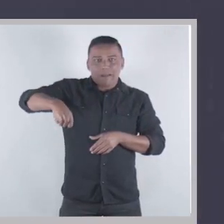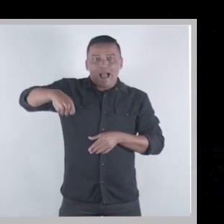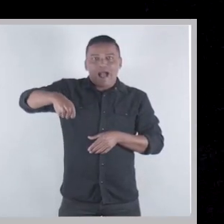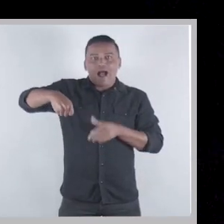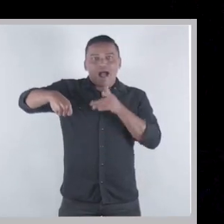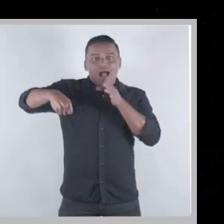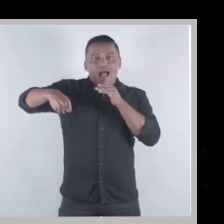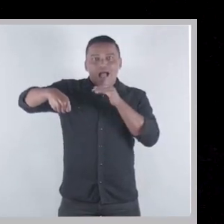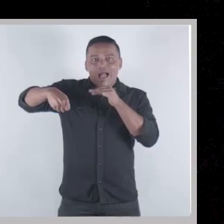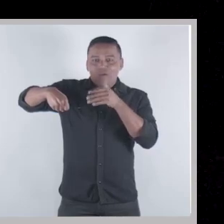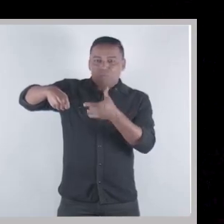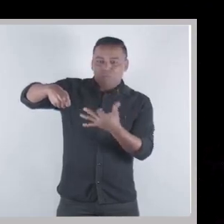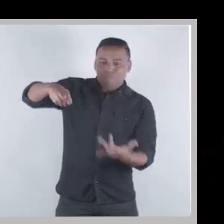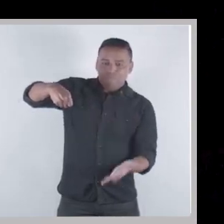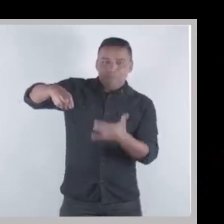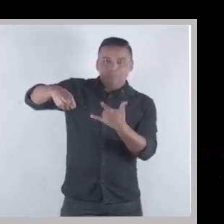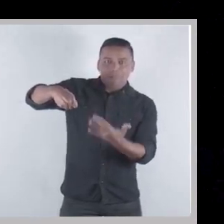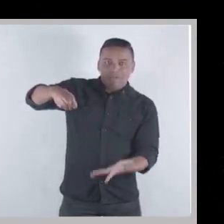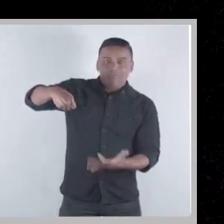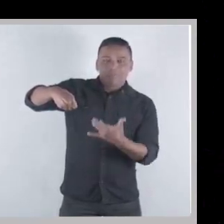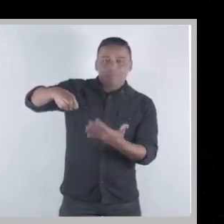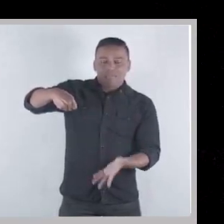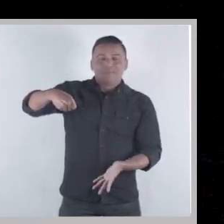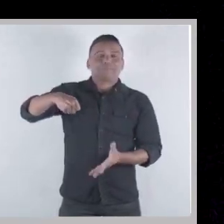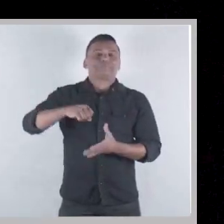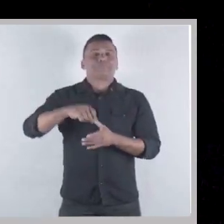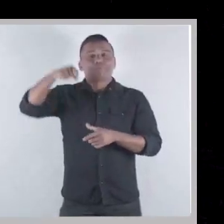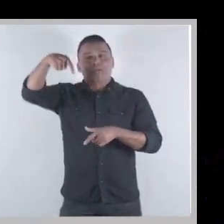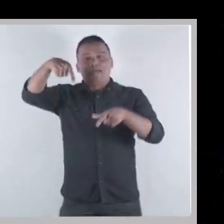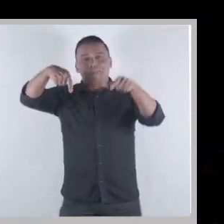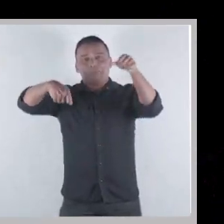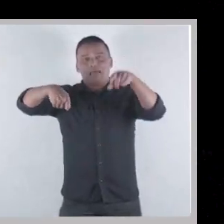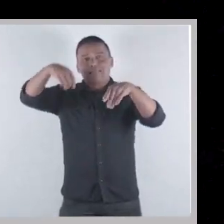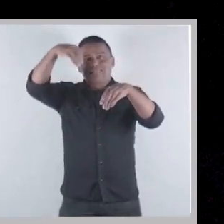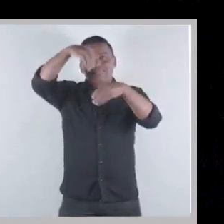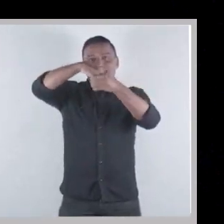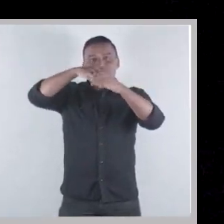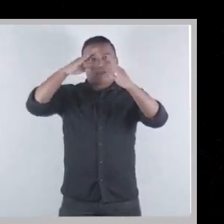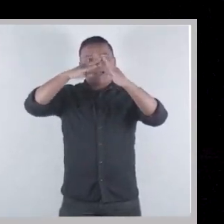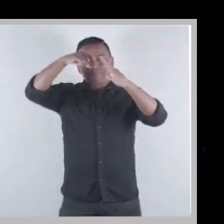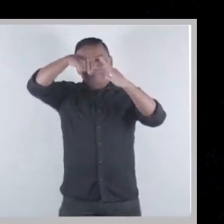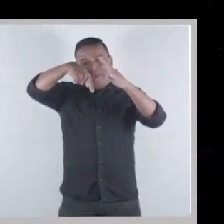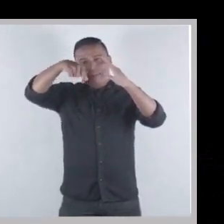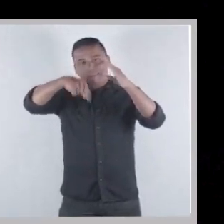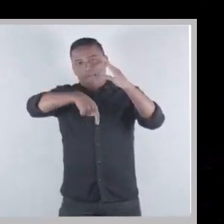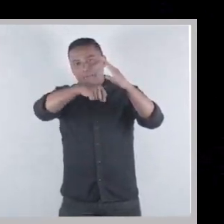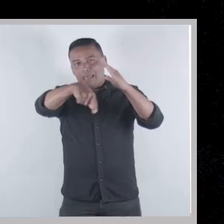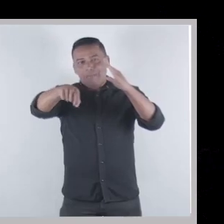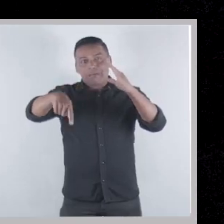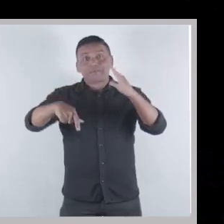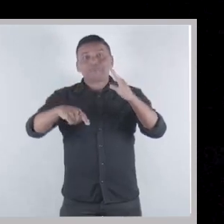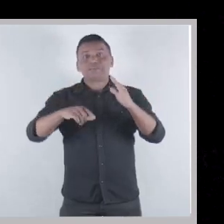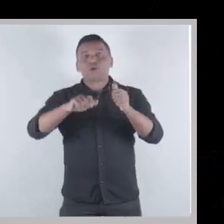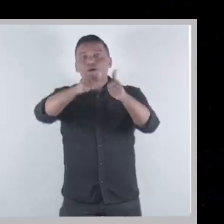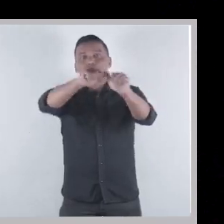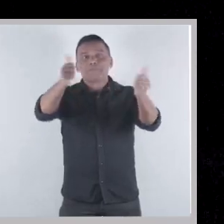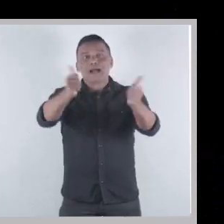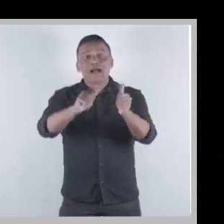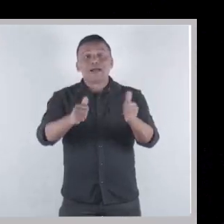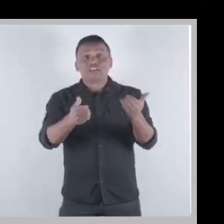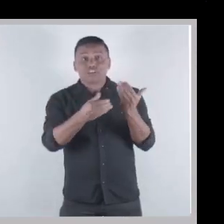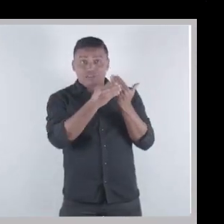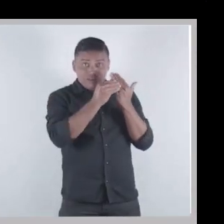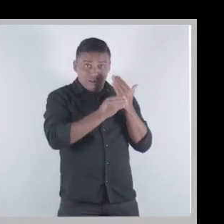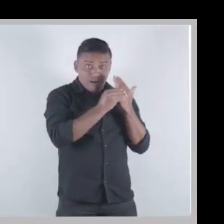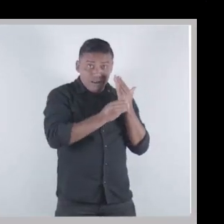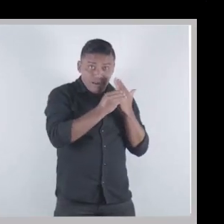transbordam dessas goteiras. E essa última imagem, esse é um livro que eu considero que o